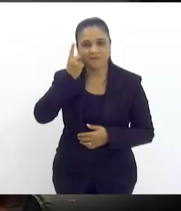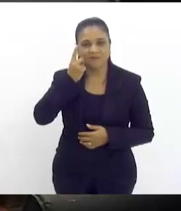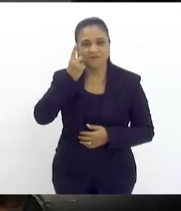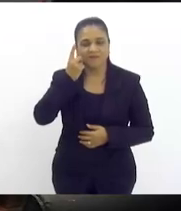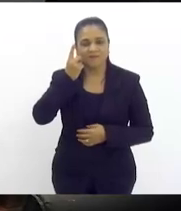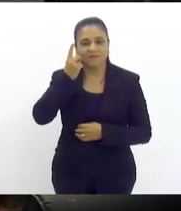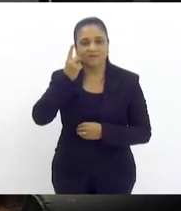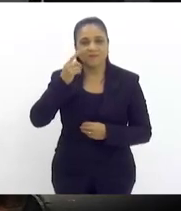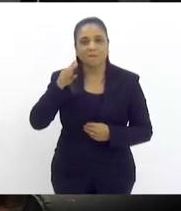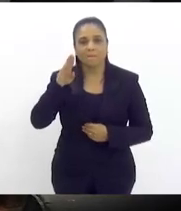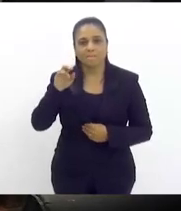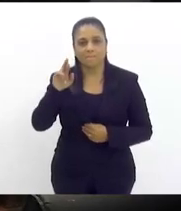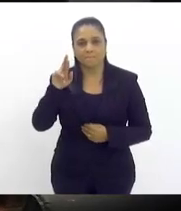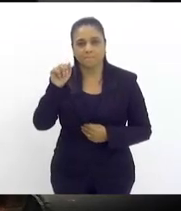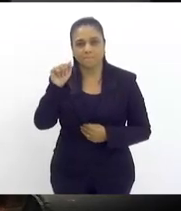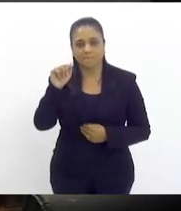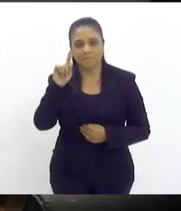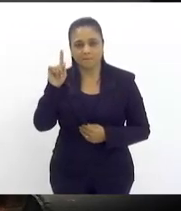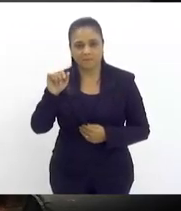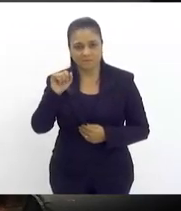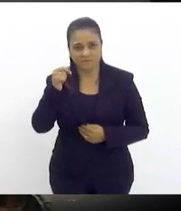Deputado Brazão.